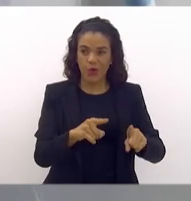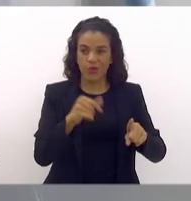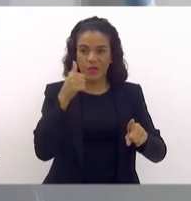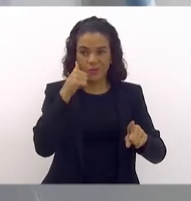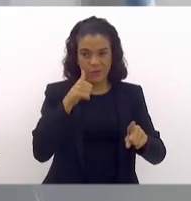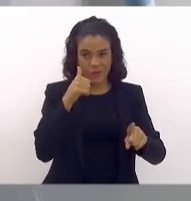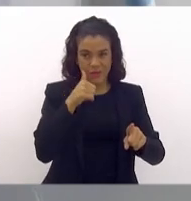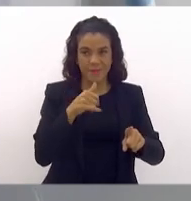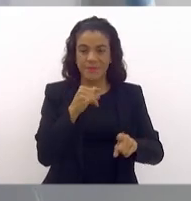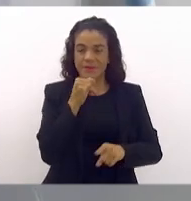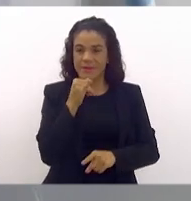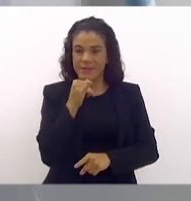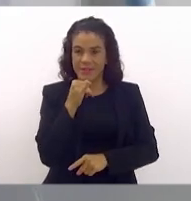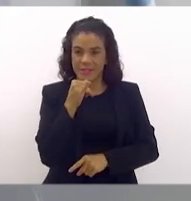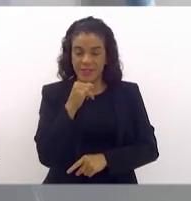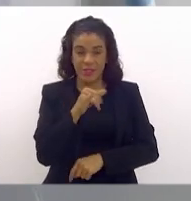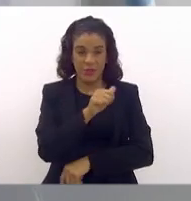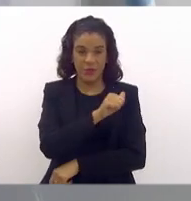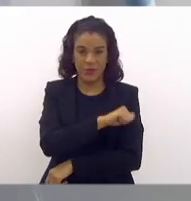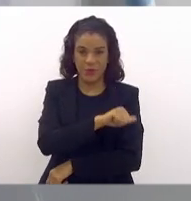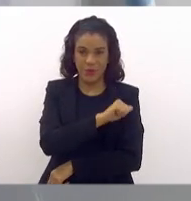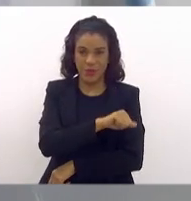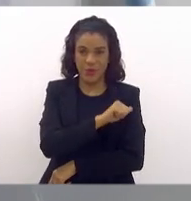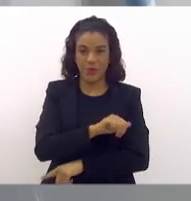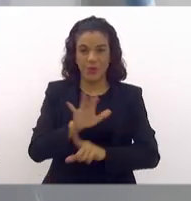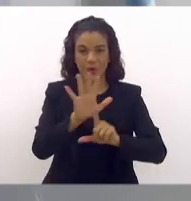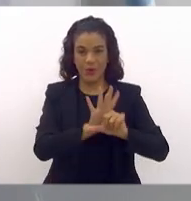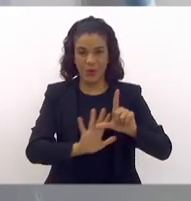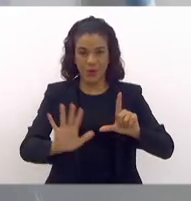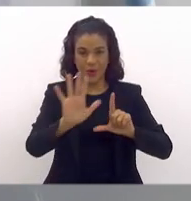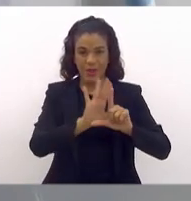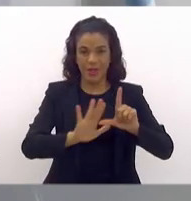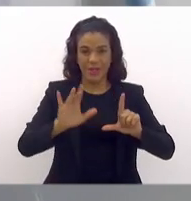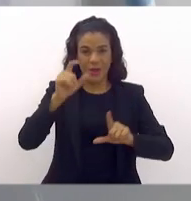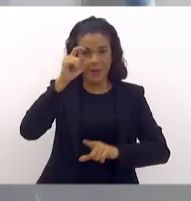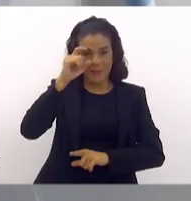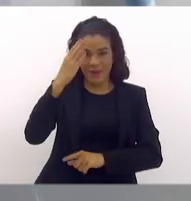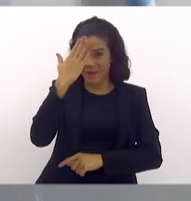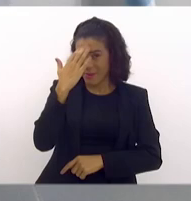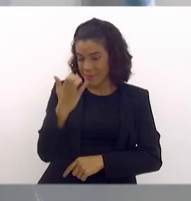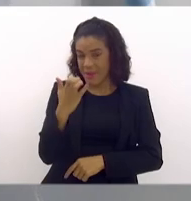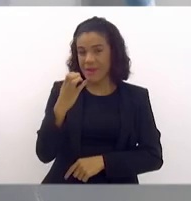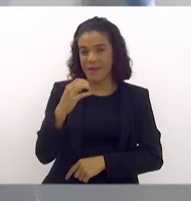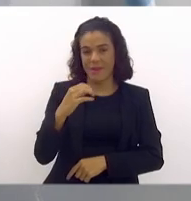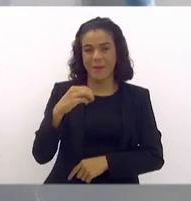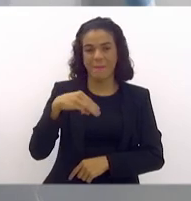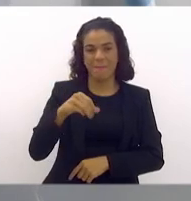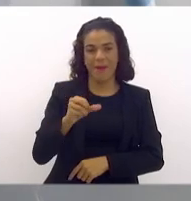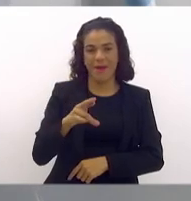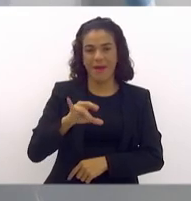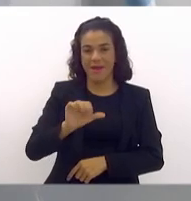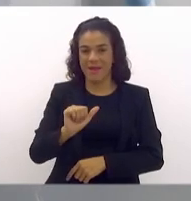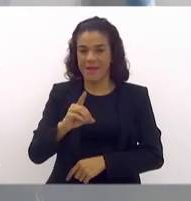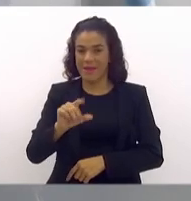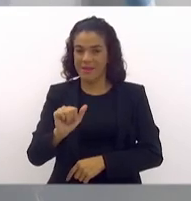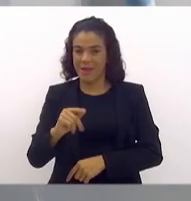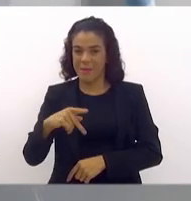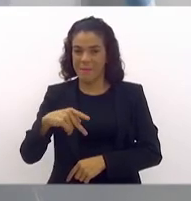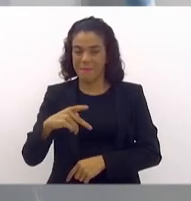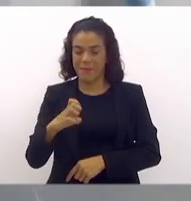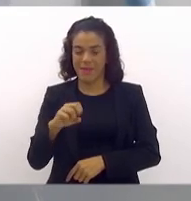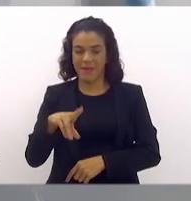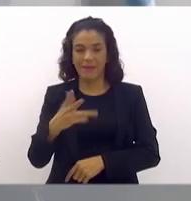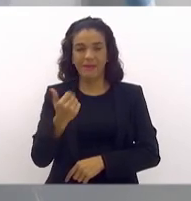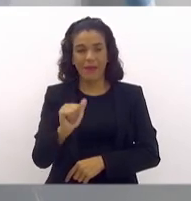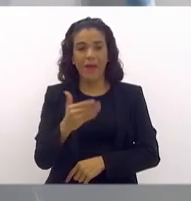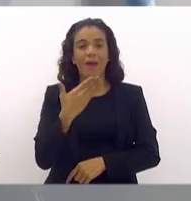exemplo, no Rio de Janeiro, o portal Maria da Penha, que permite que uma mulher faça uma representação por medida